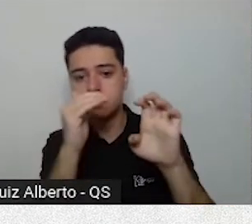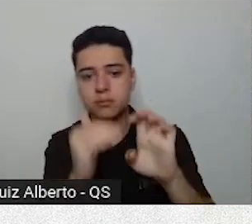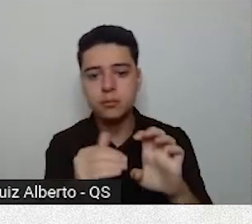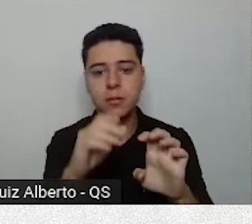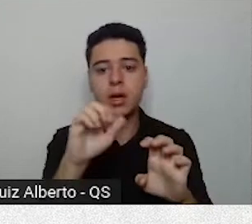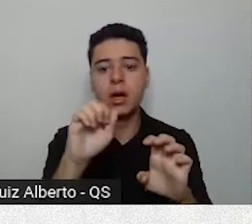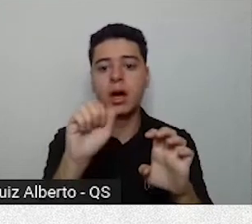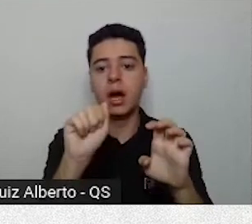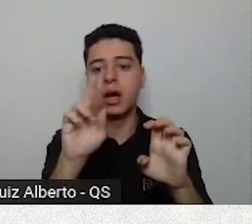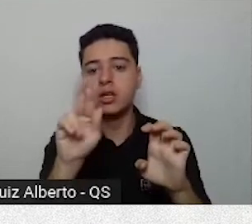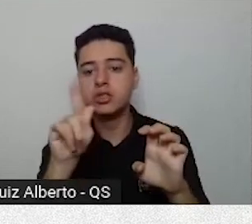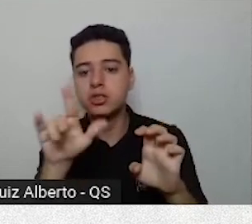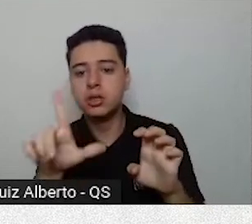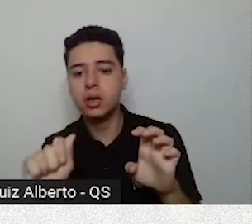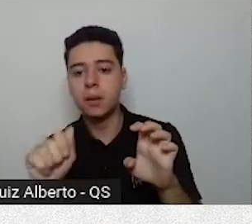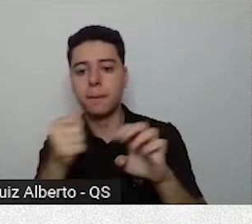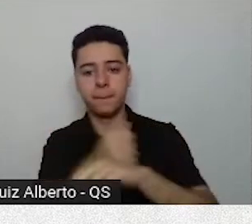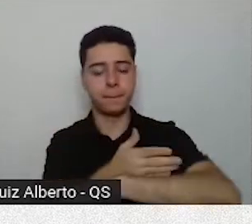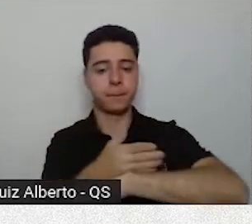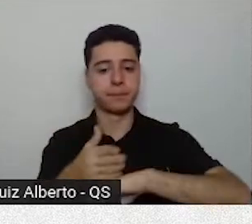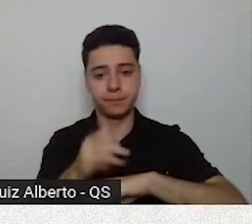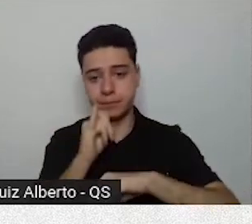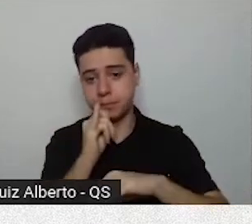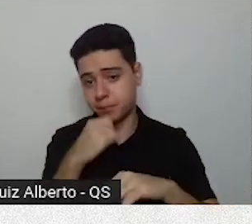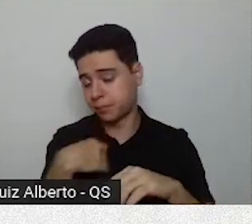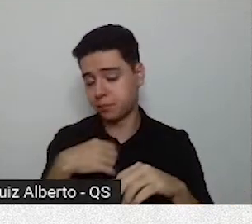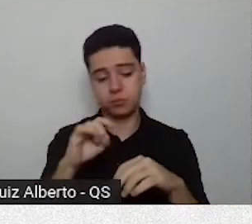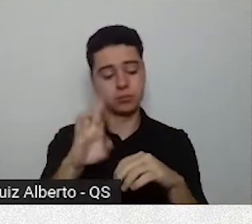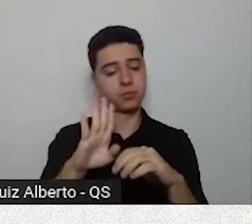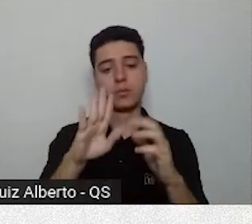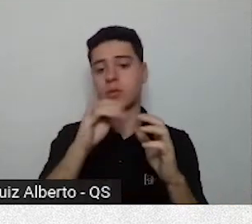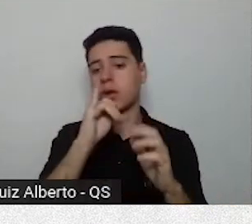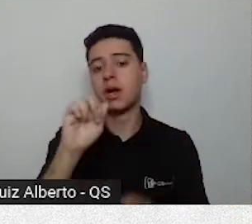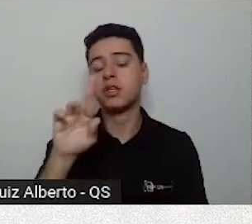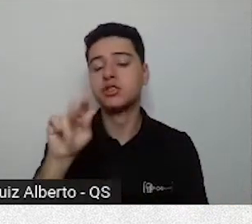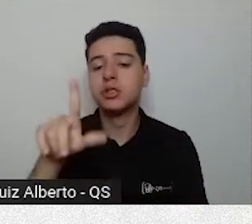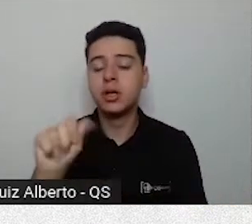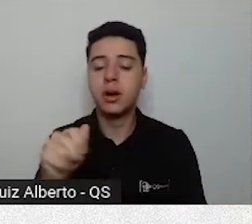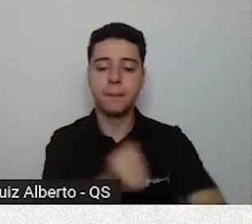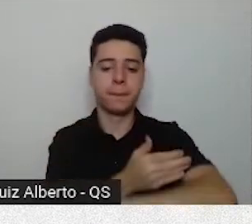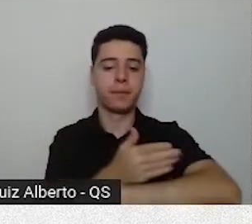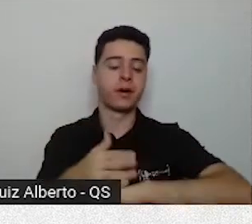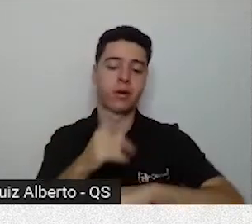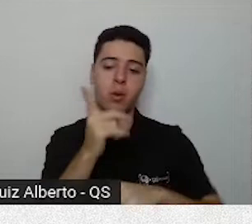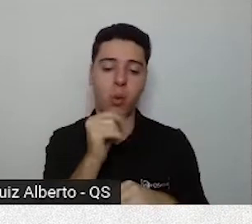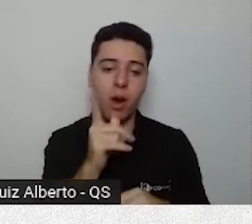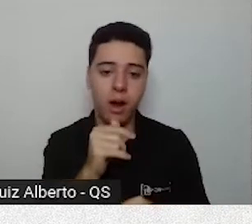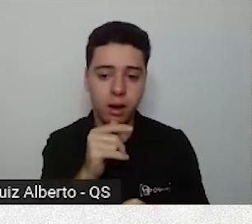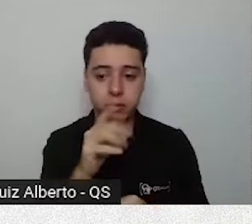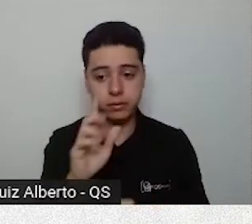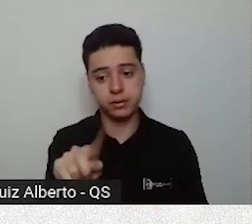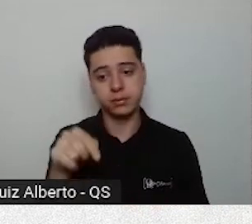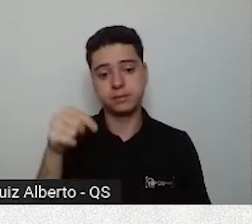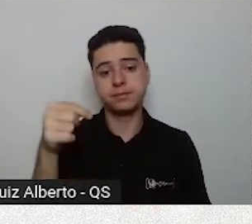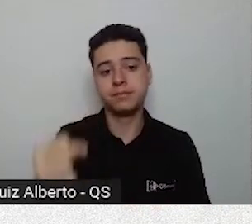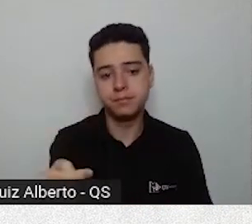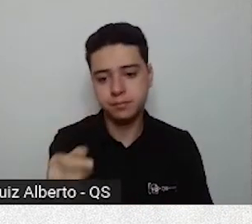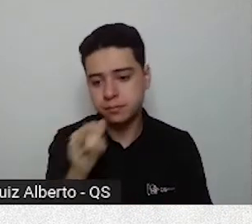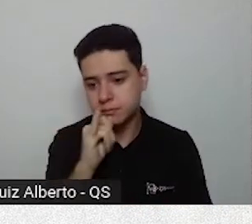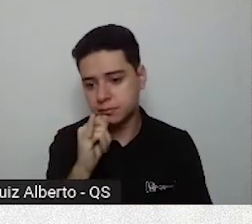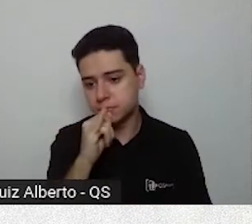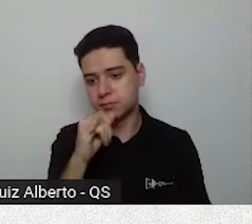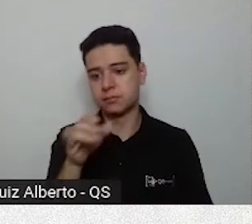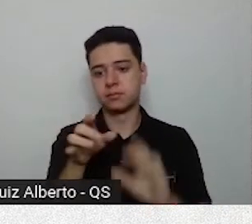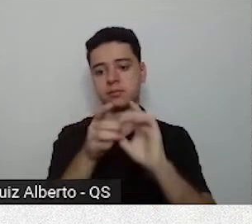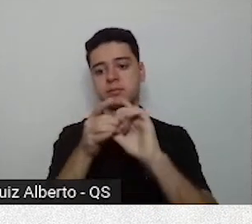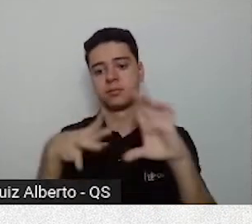branca, que eu passei só argila branca com água. E aí depois ele soltou quase todo